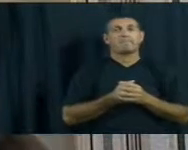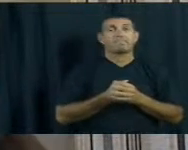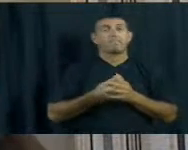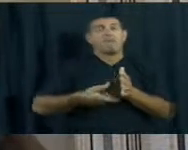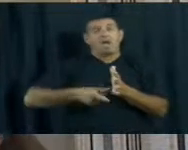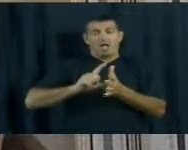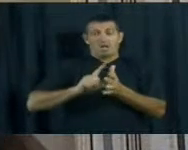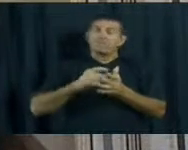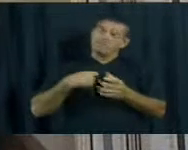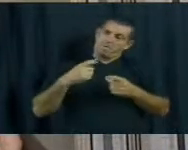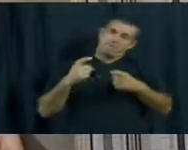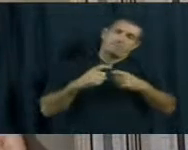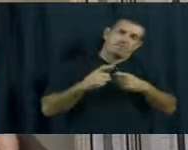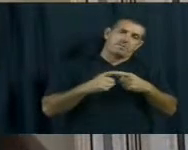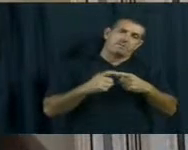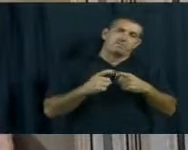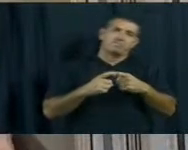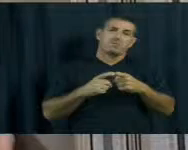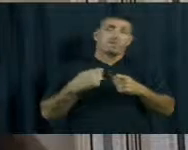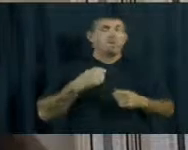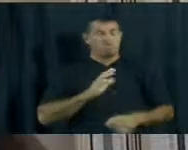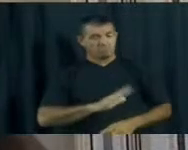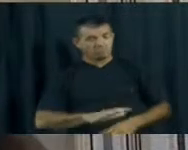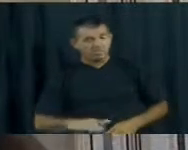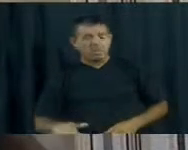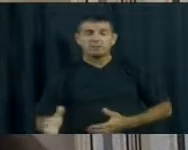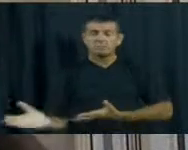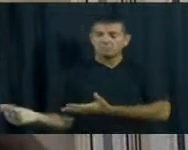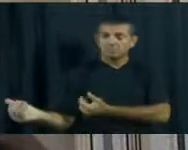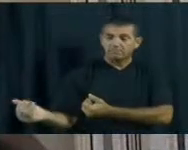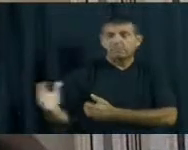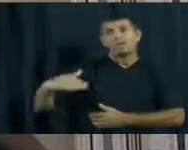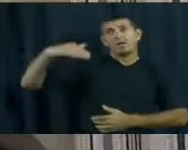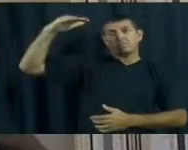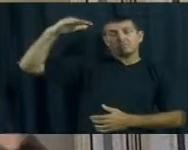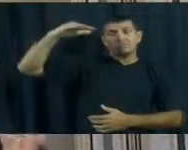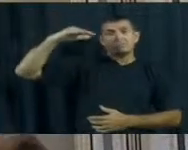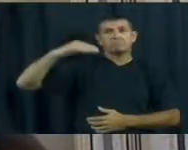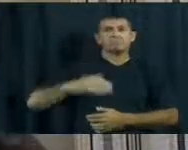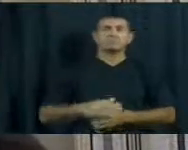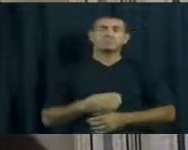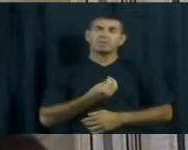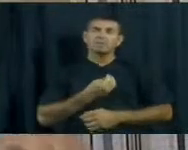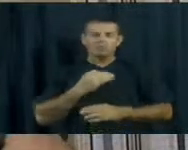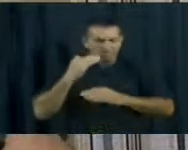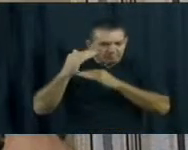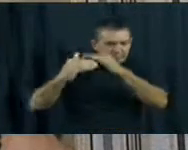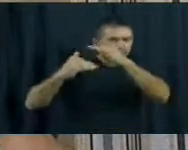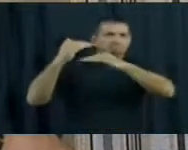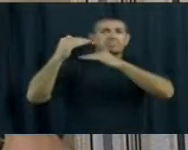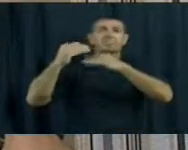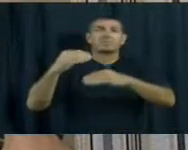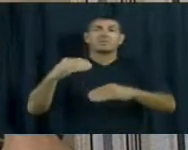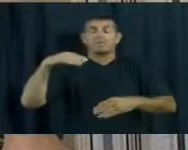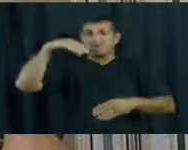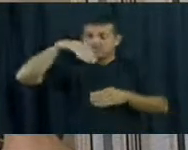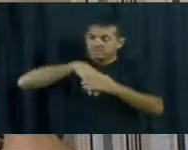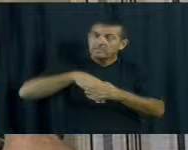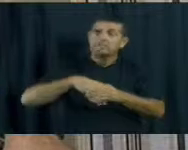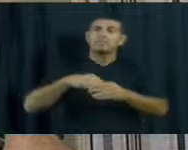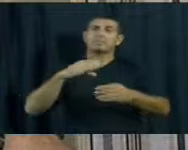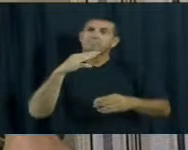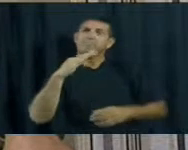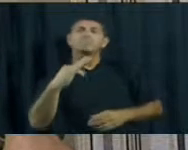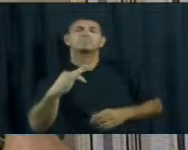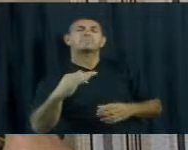de eu ser médico, eu fui uma criança, um adolescente, um jovem, um adulto, né, aqui na nossa cidade.